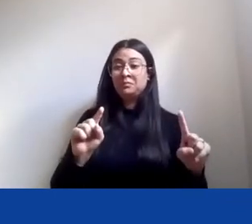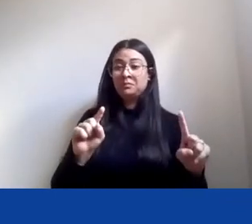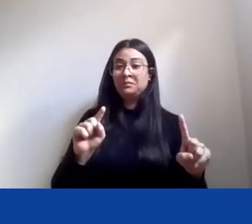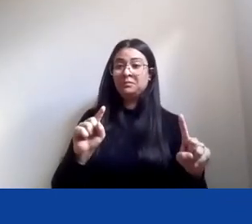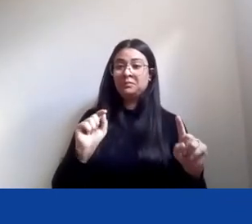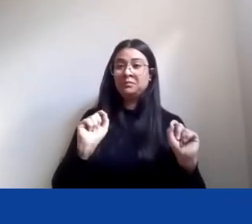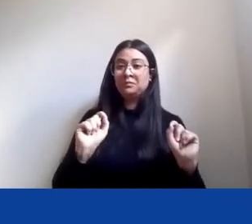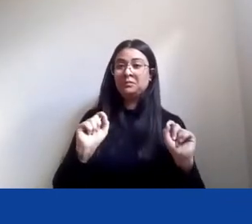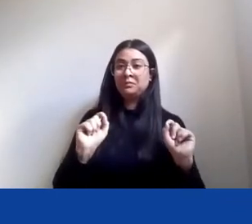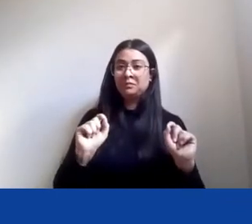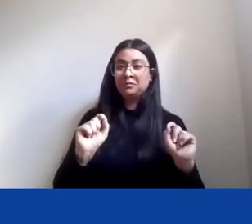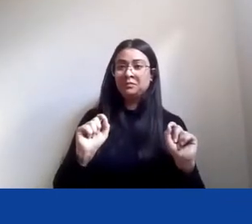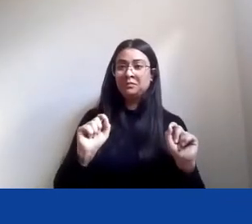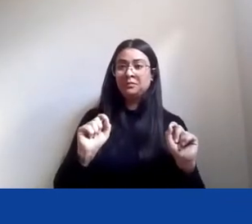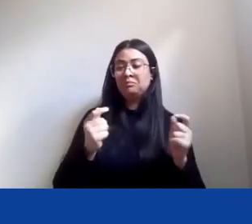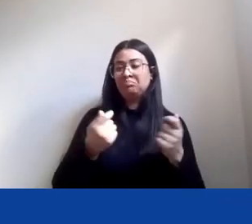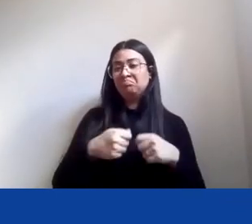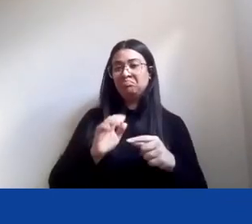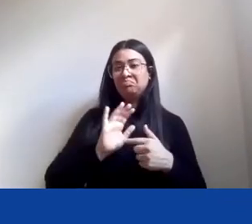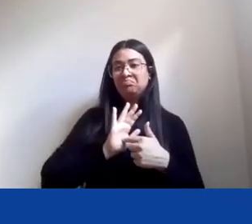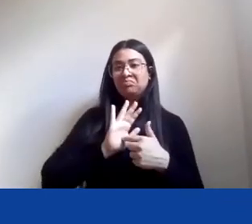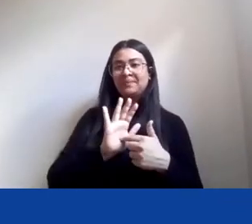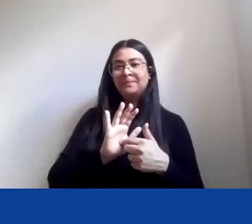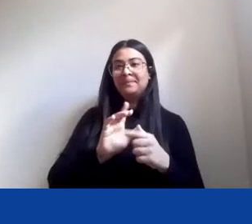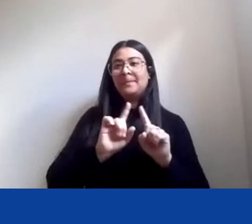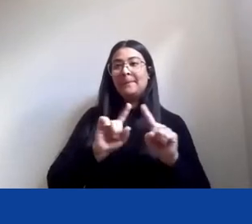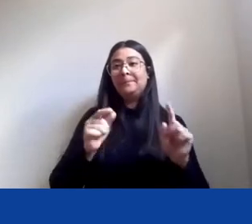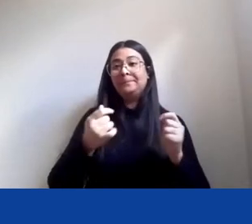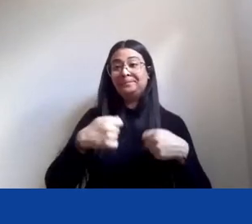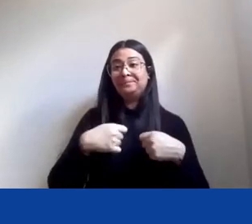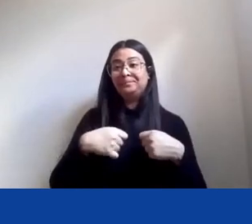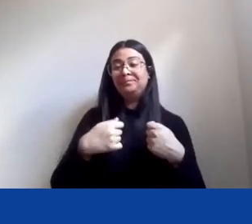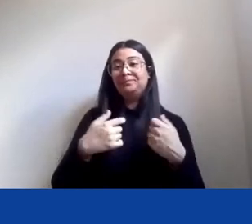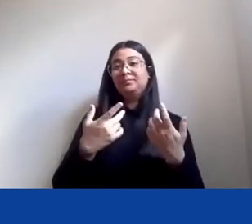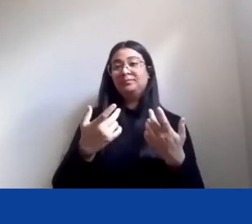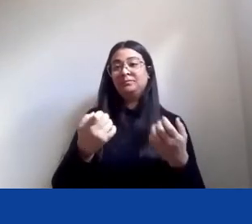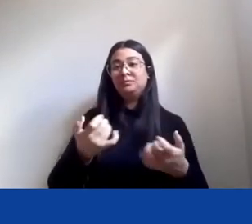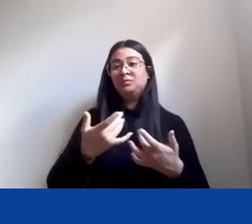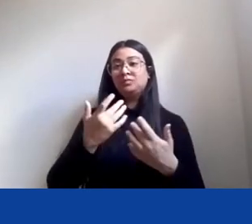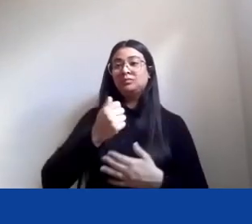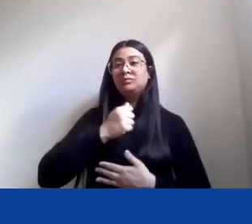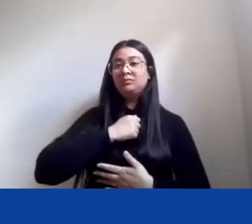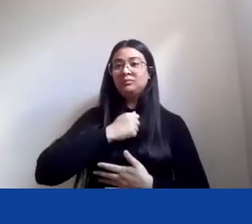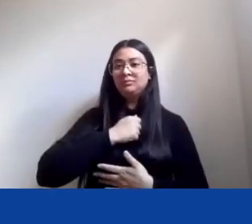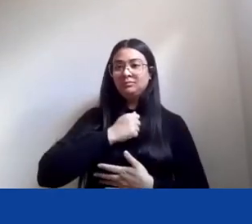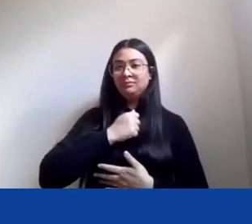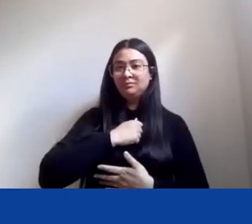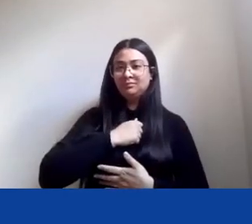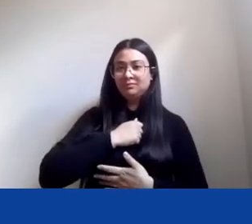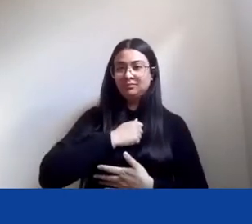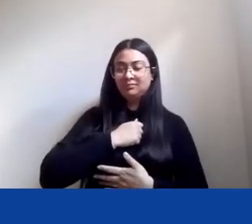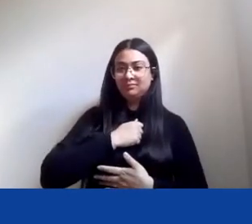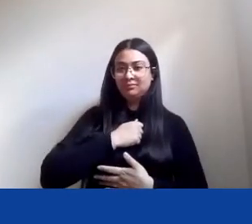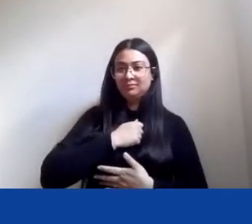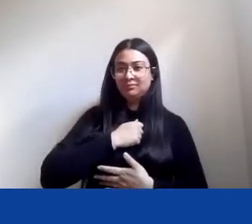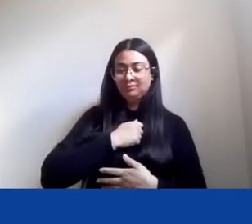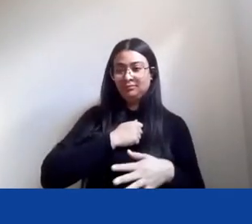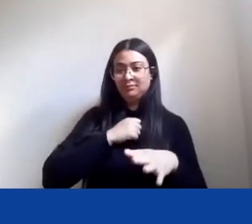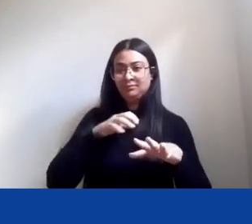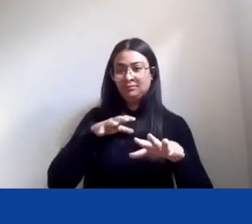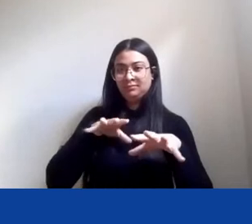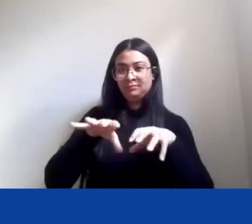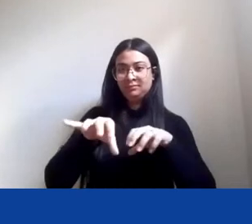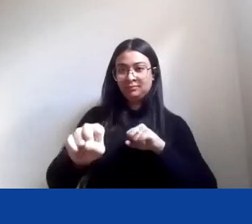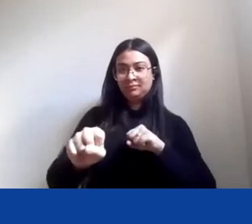só para eu ter que fazer um papel aqui, ela é antropóloga, ela se formou pela Universidade de